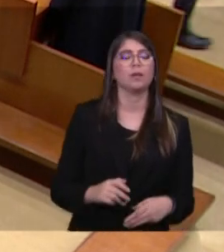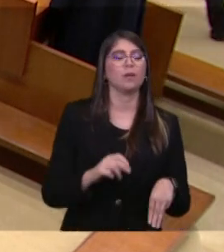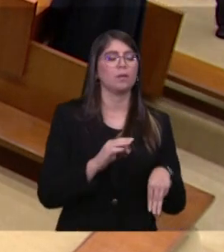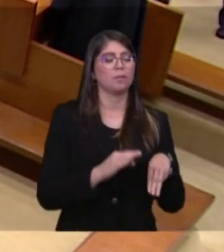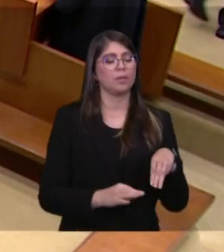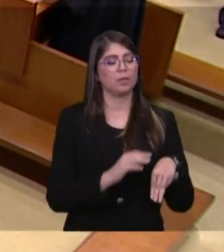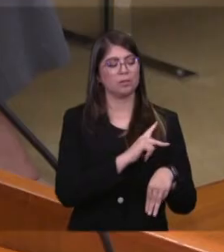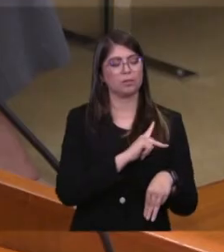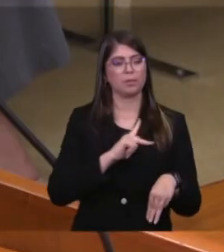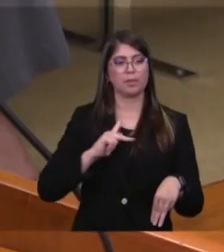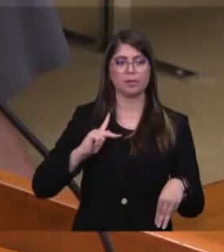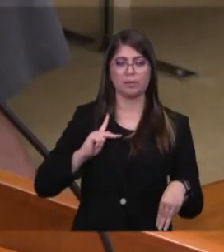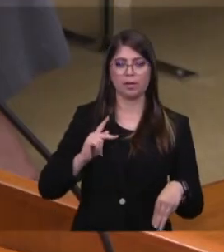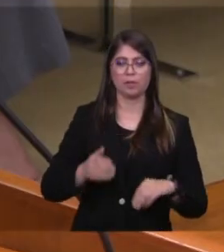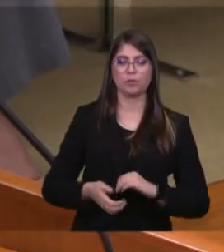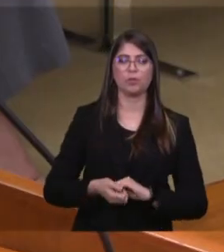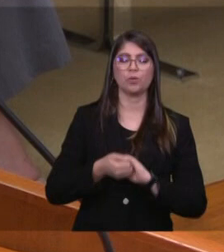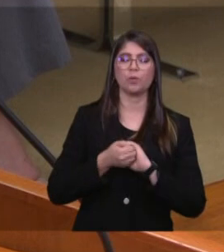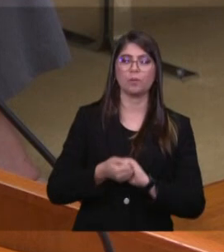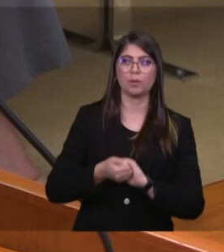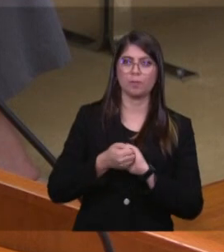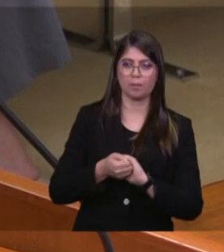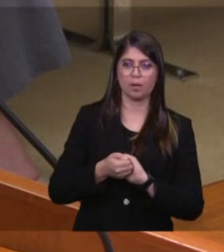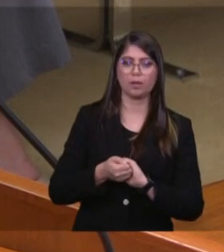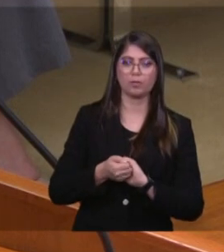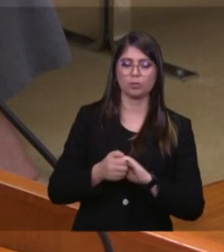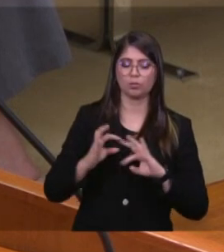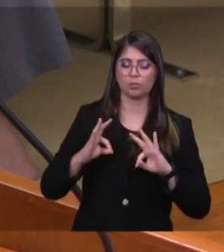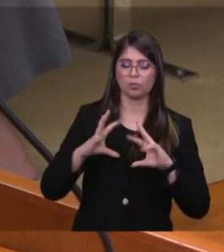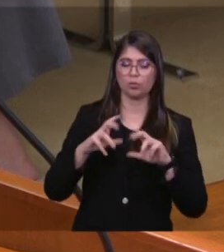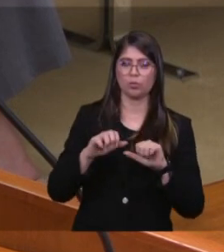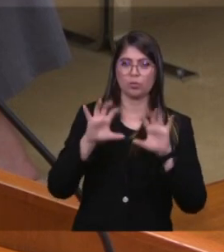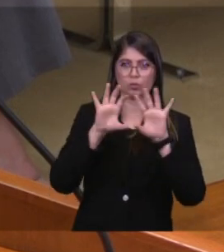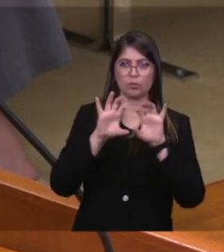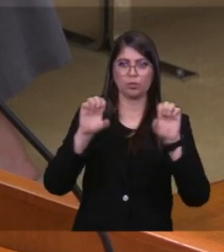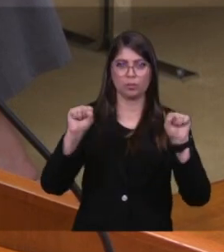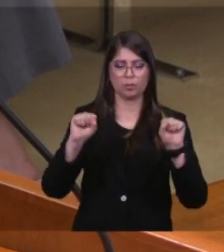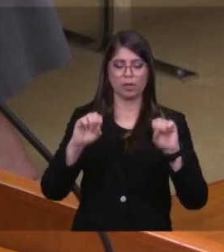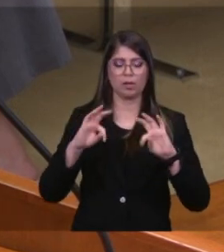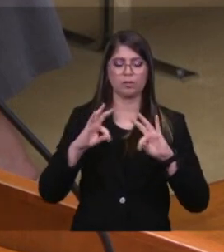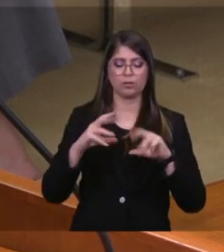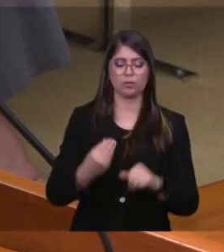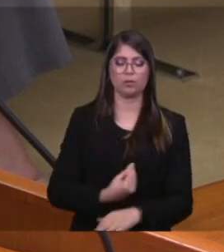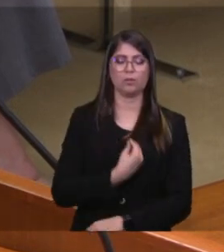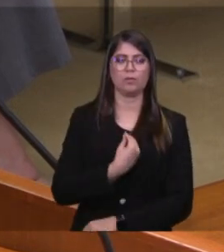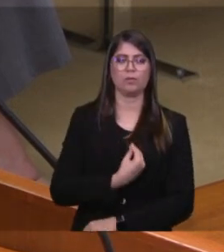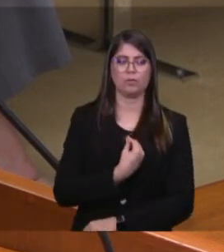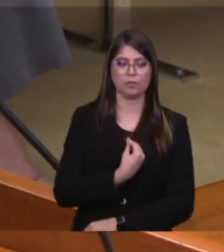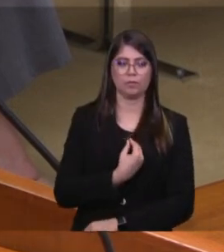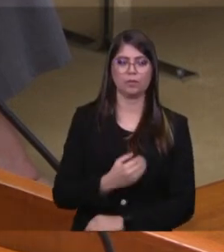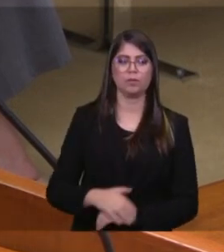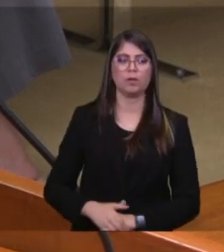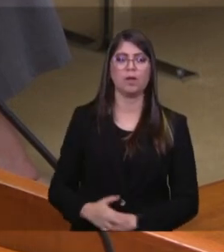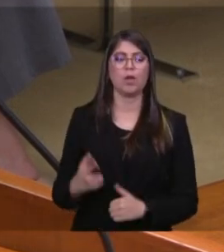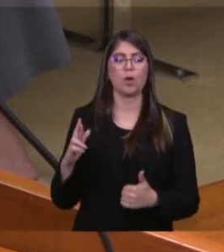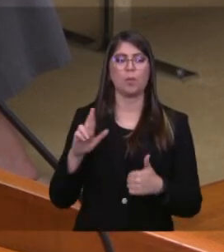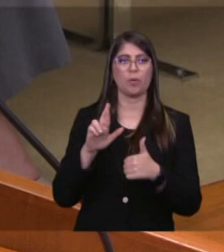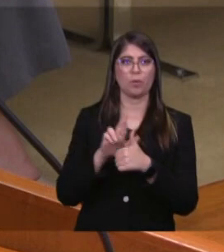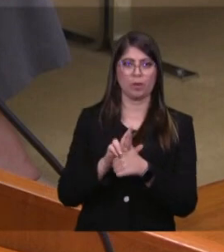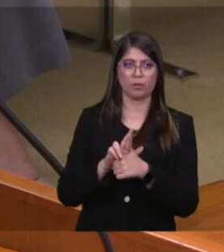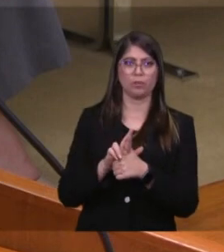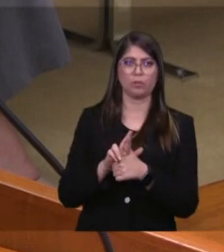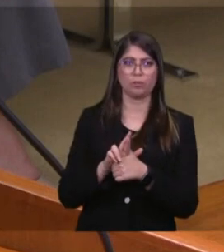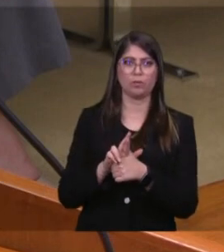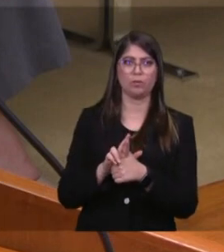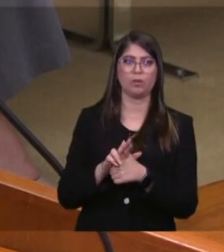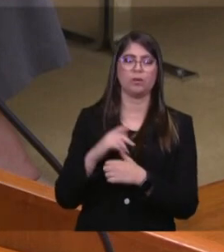presidente, na pessoa de quem cumprimento esta excelsa corte e todos os presentes, na qualidade de procurador do Estado do Rio Grande do